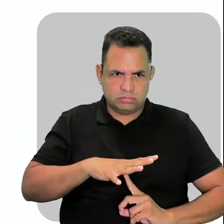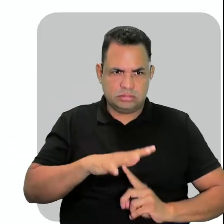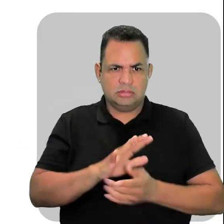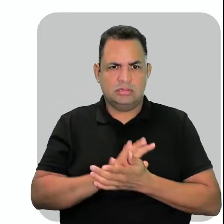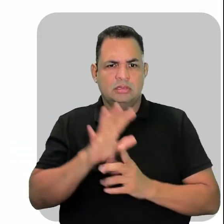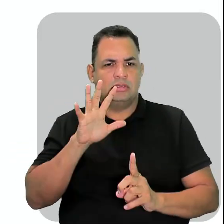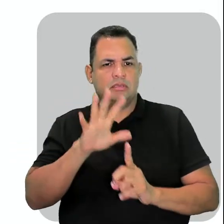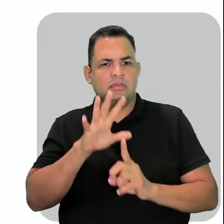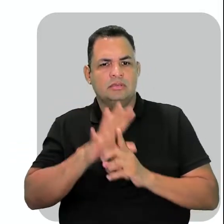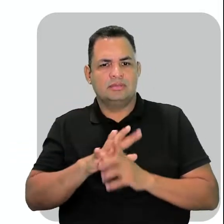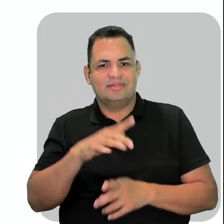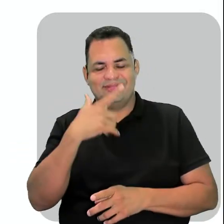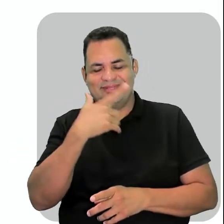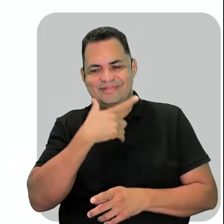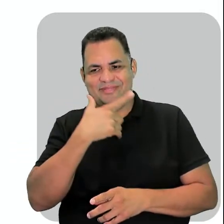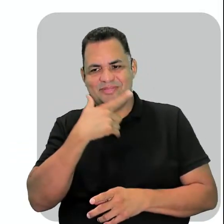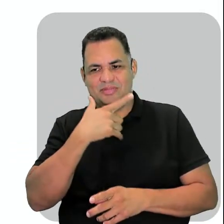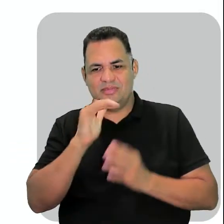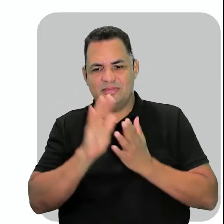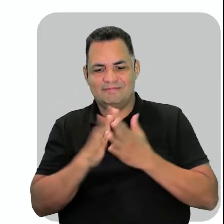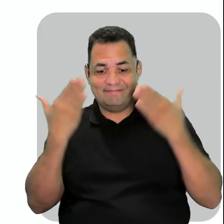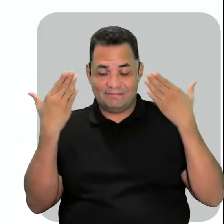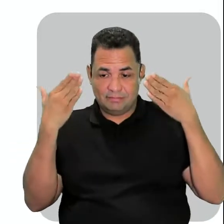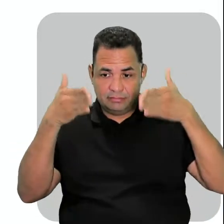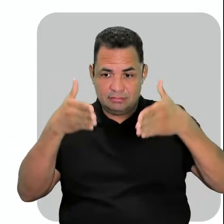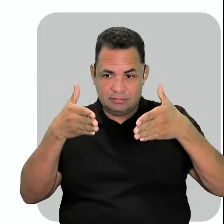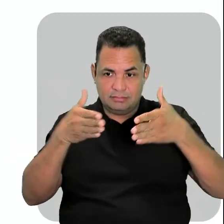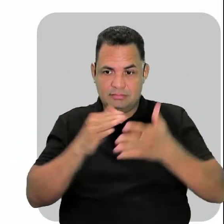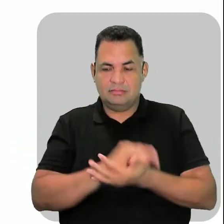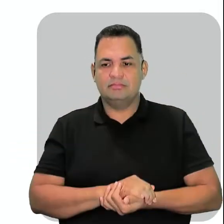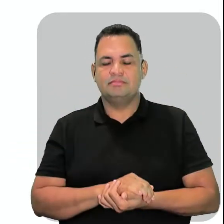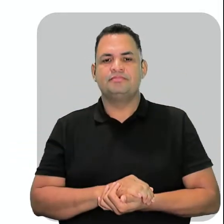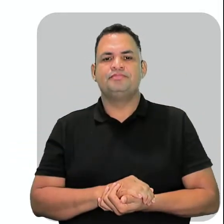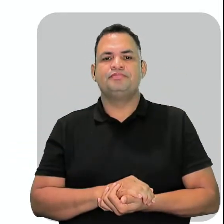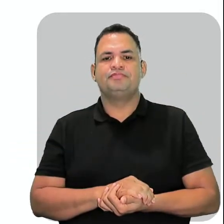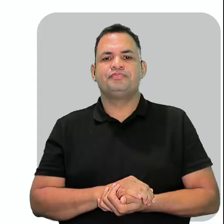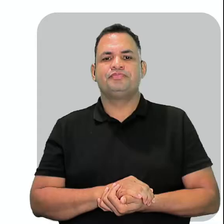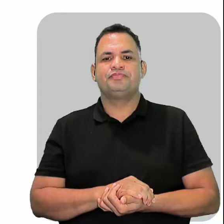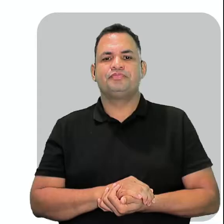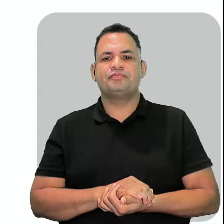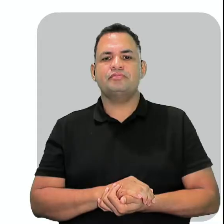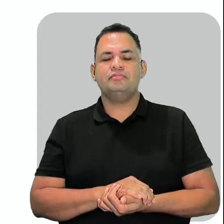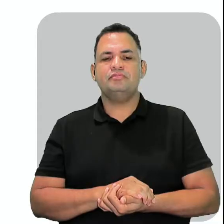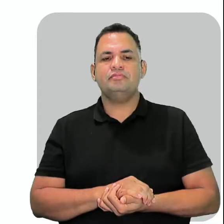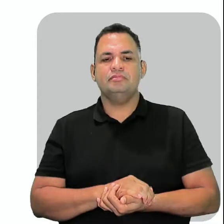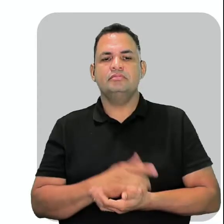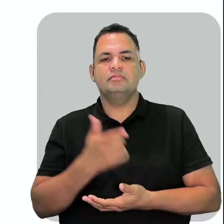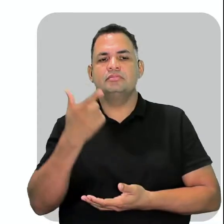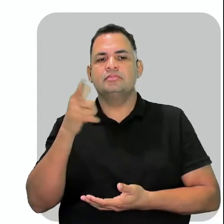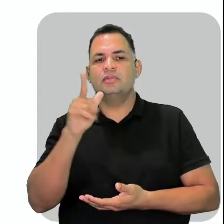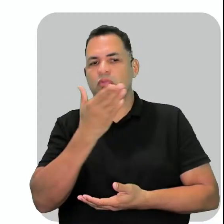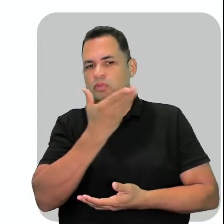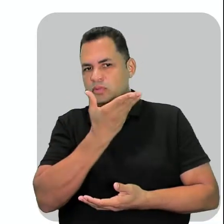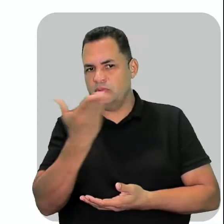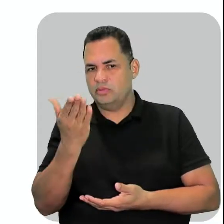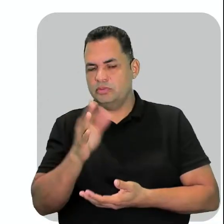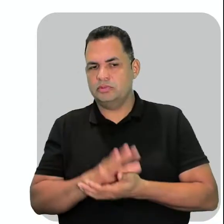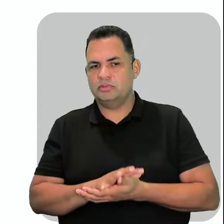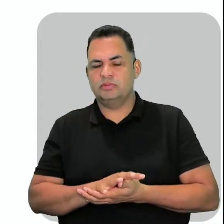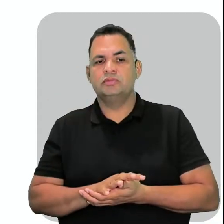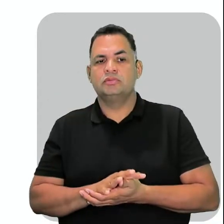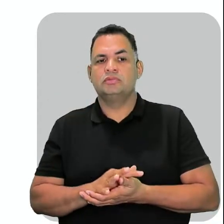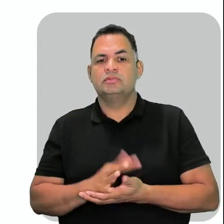antidepressivo, interferindo no humor e na atenção. Então, aqui é um outro aminoácido com uma